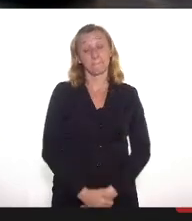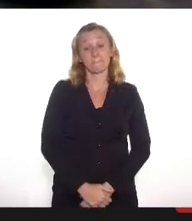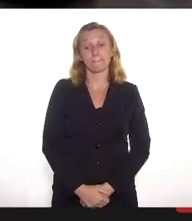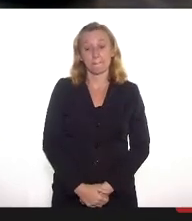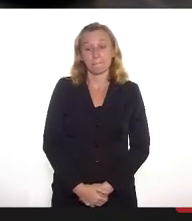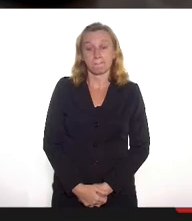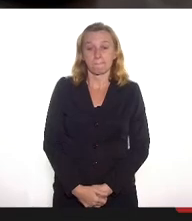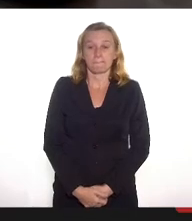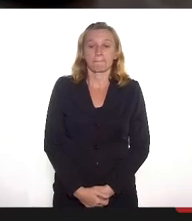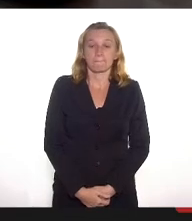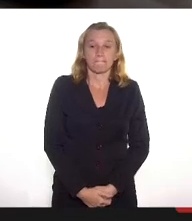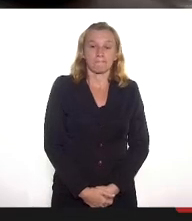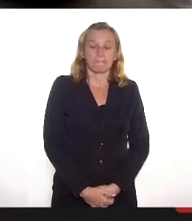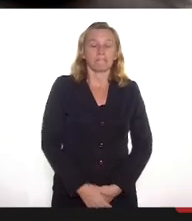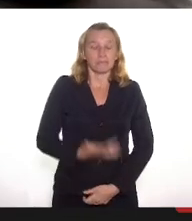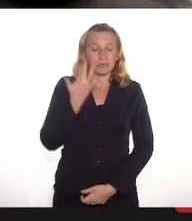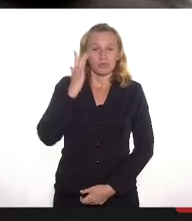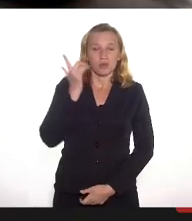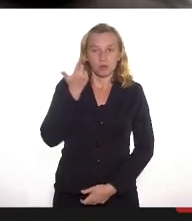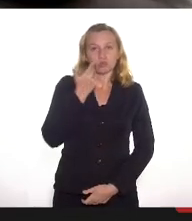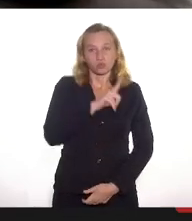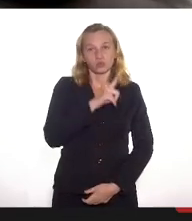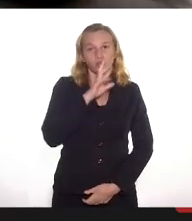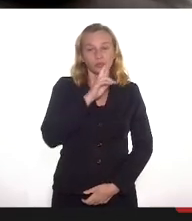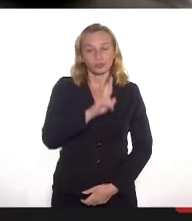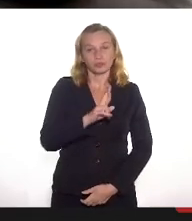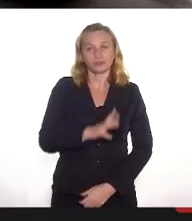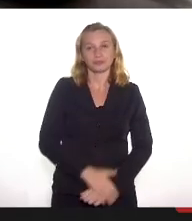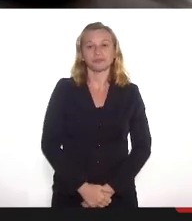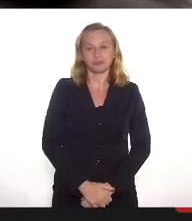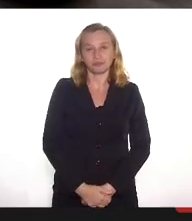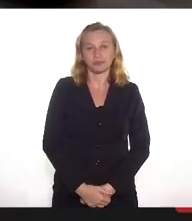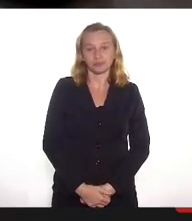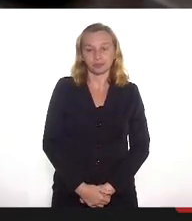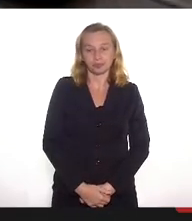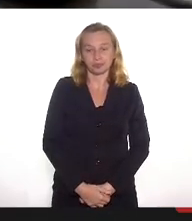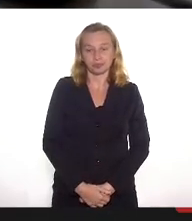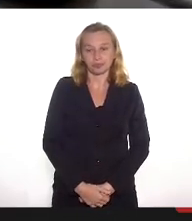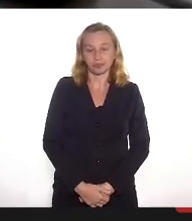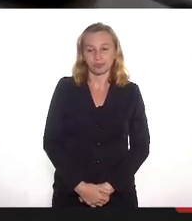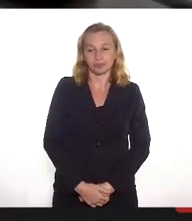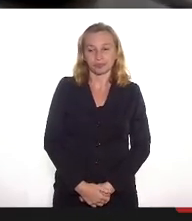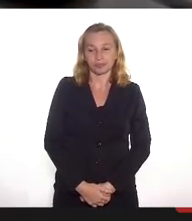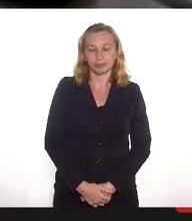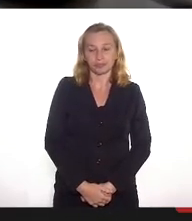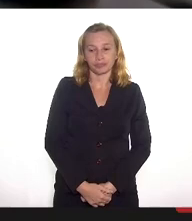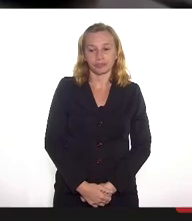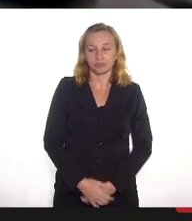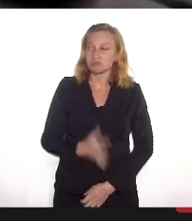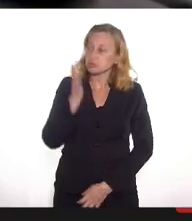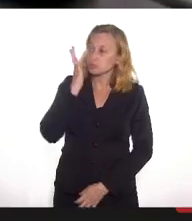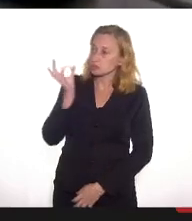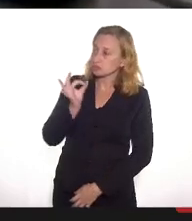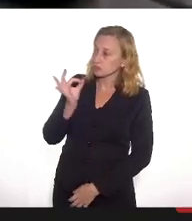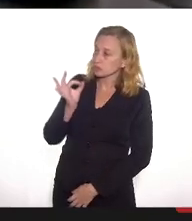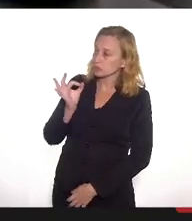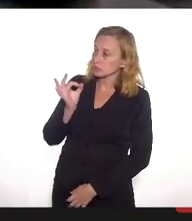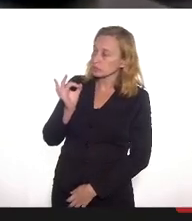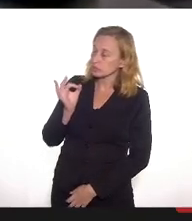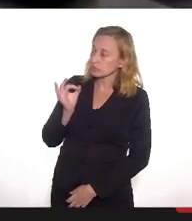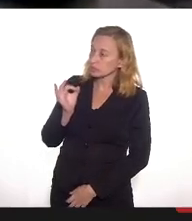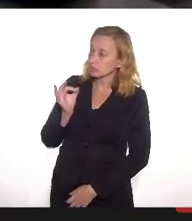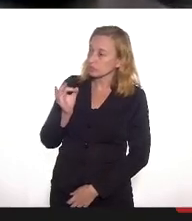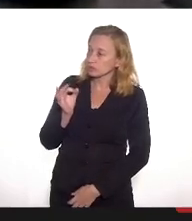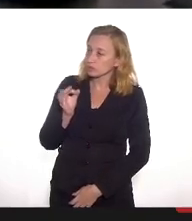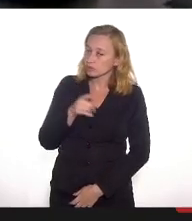Eu acho que o eu consegui aqui a responder pelo menos resumidamente não sei se atendeu